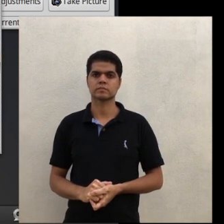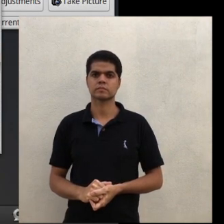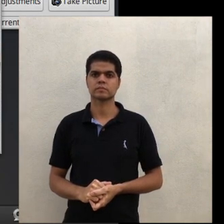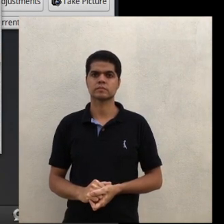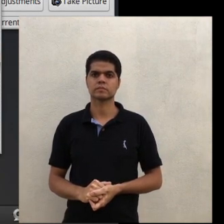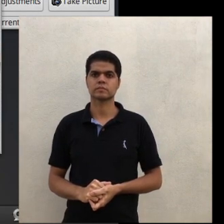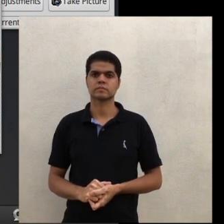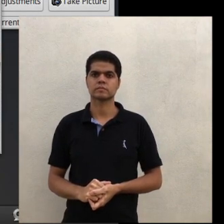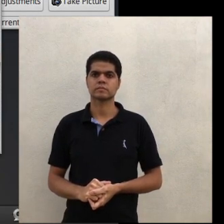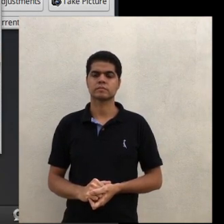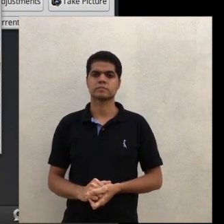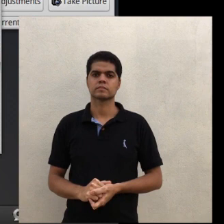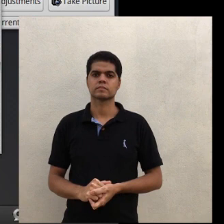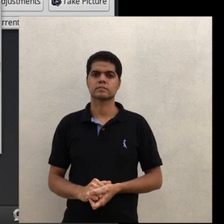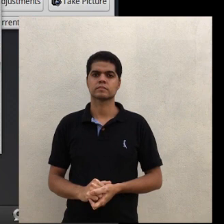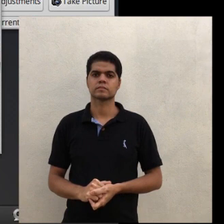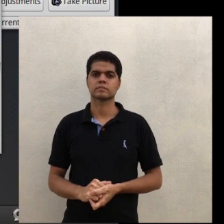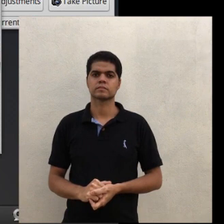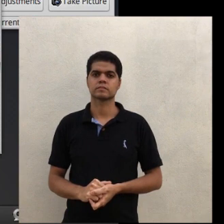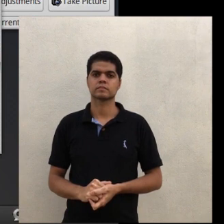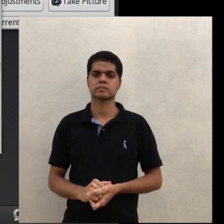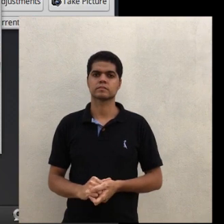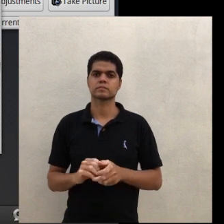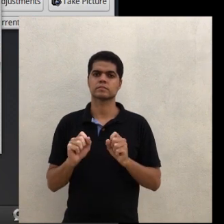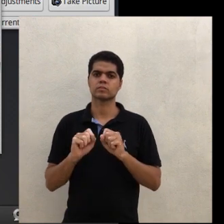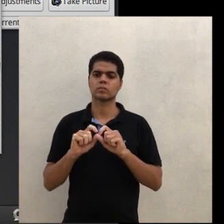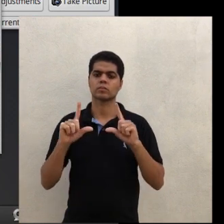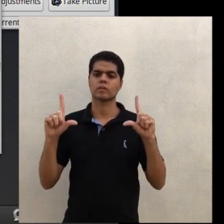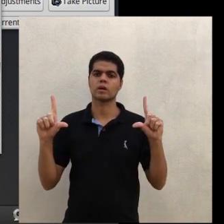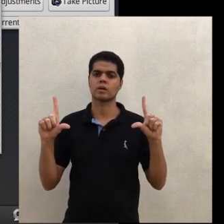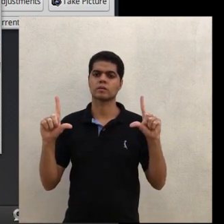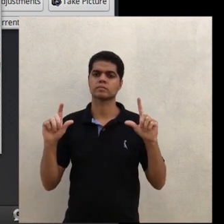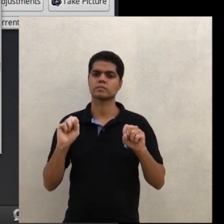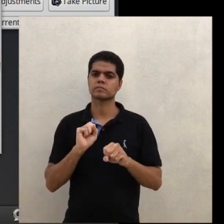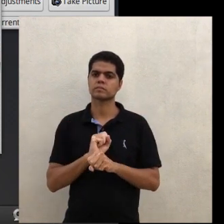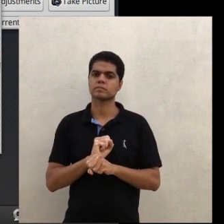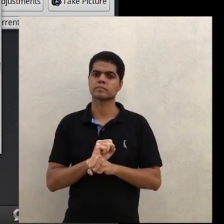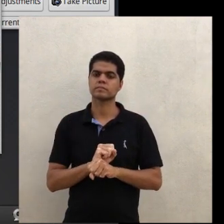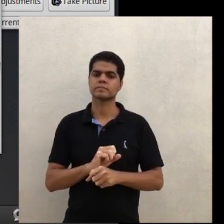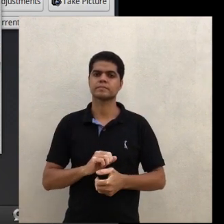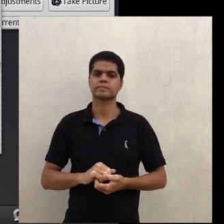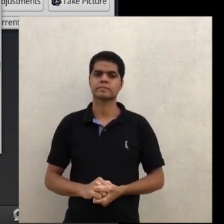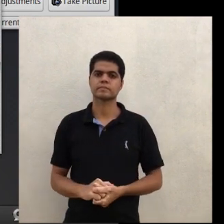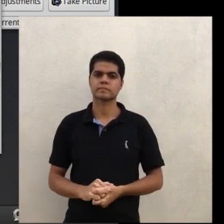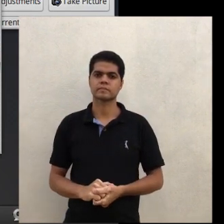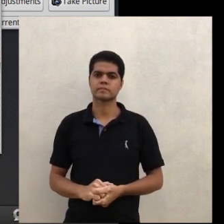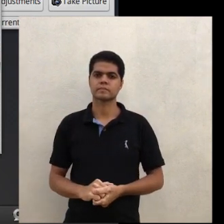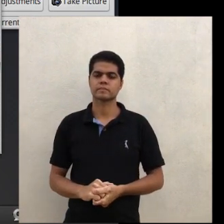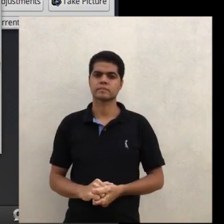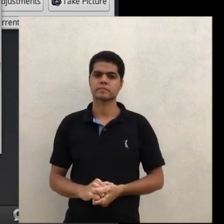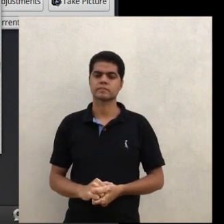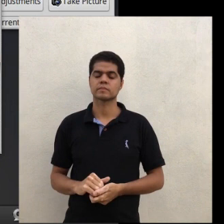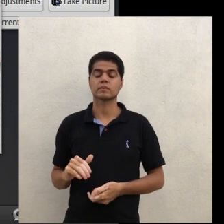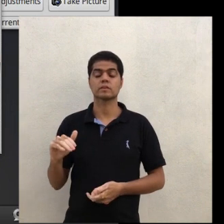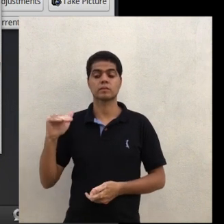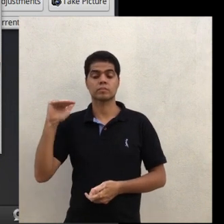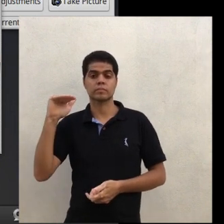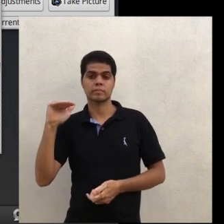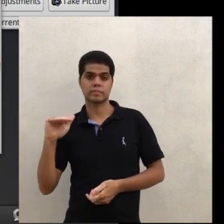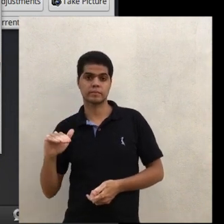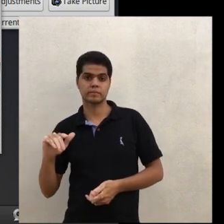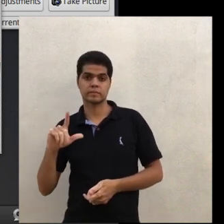A experiência baixa é esse triângulo formado aqui, ó, por esses pontos aqui. Como é que eu criei esse